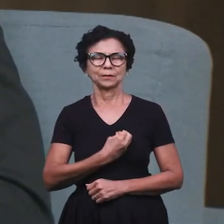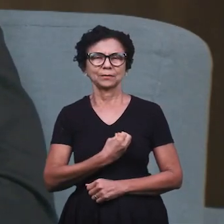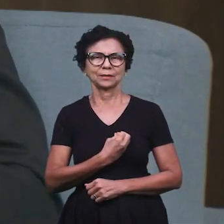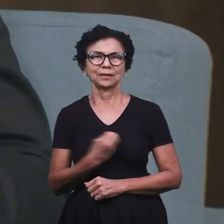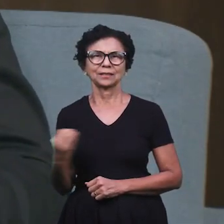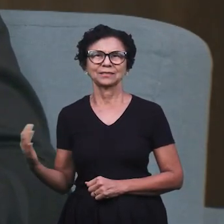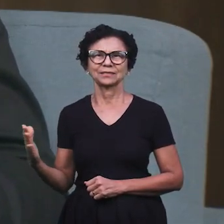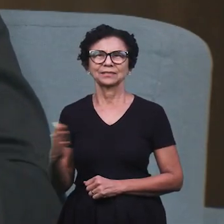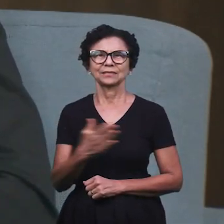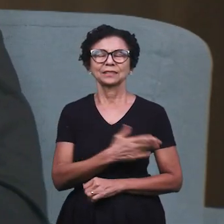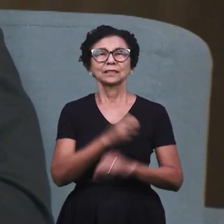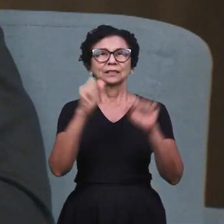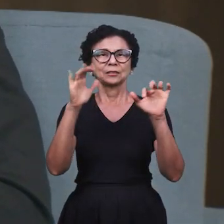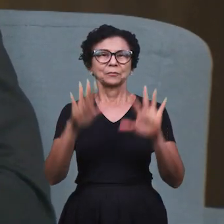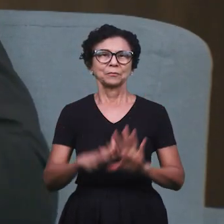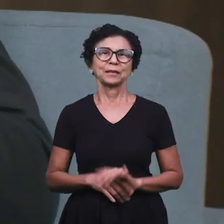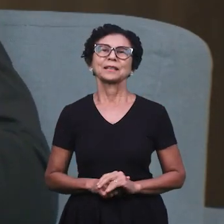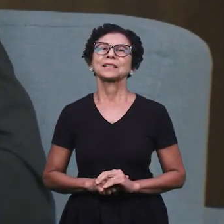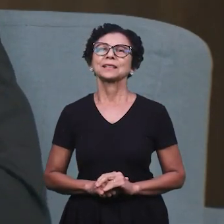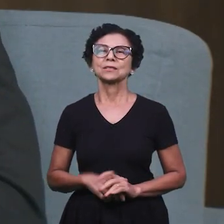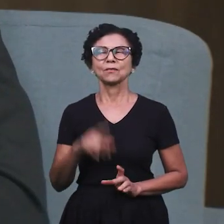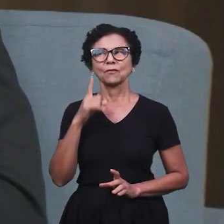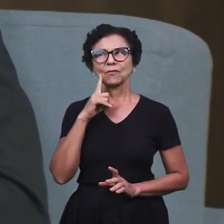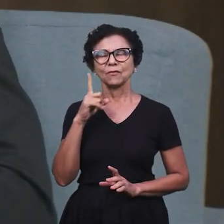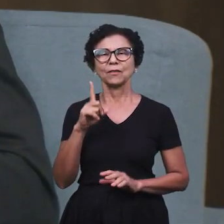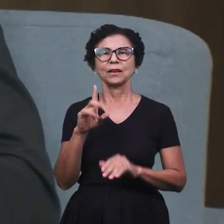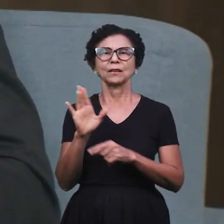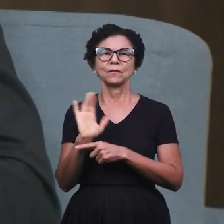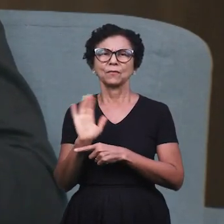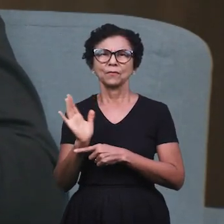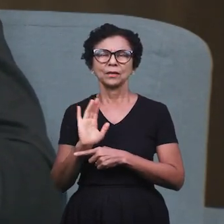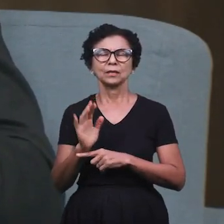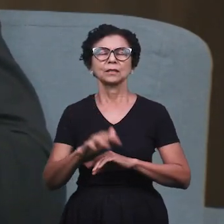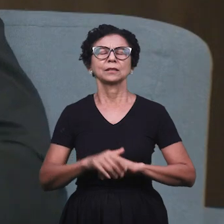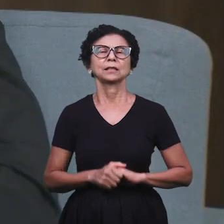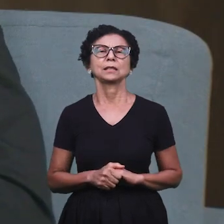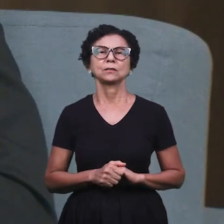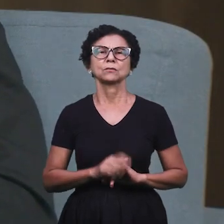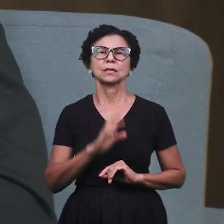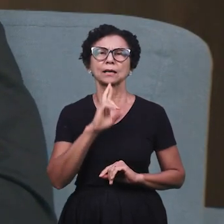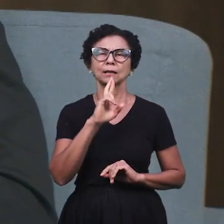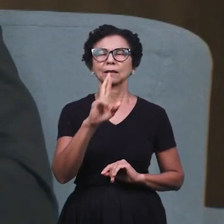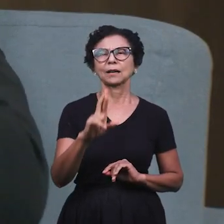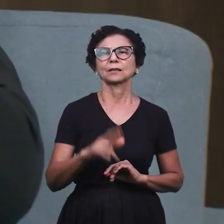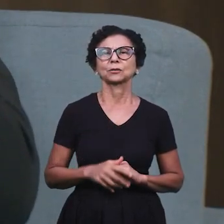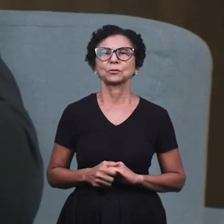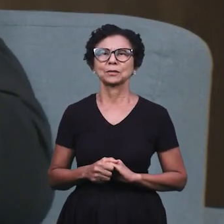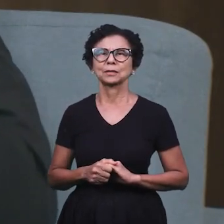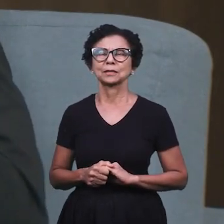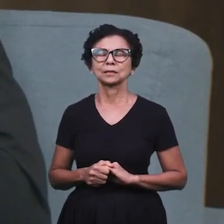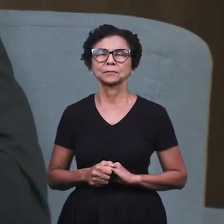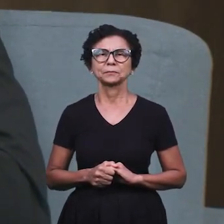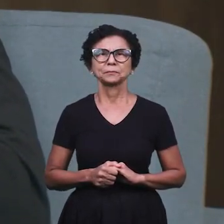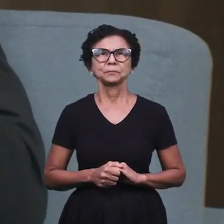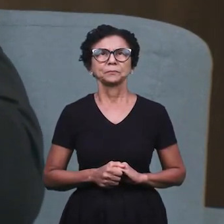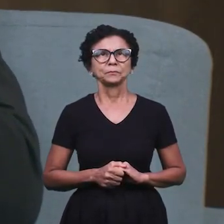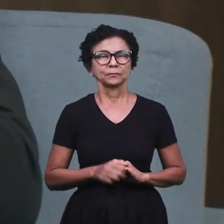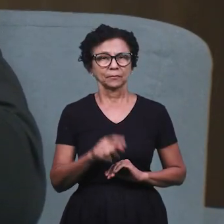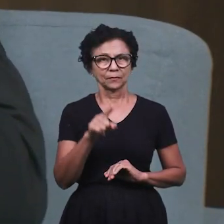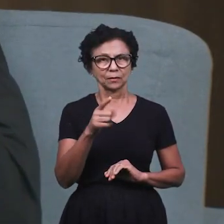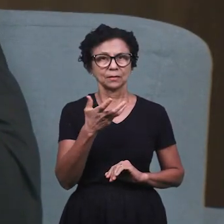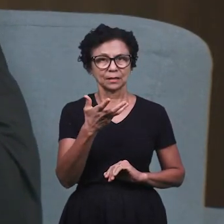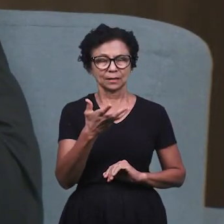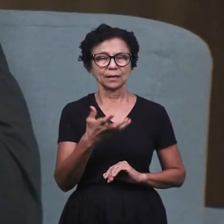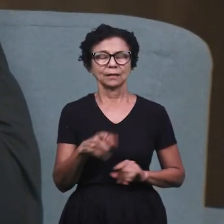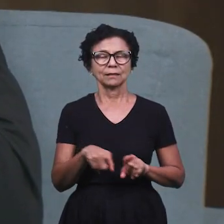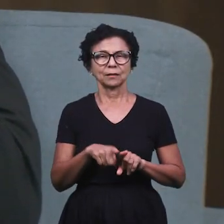os nossos irmãos participando do programa, enviando os seus vídeos, deixando aqui os seus recados. E eu quero falar com você. Você quer